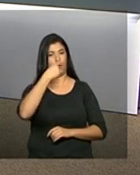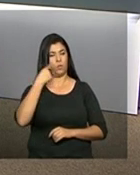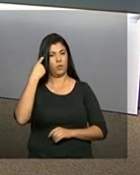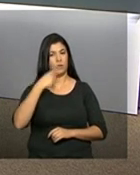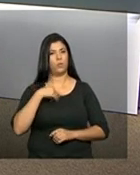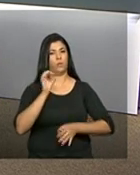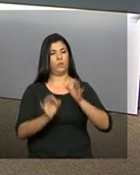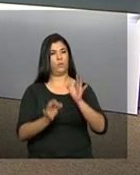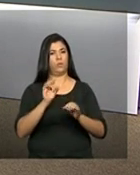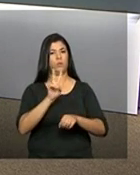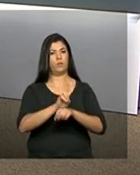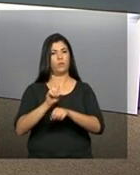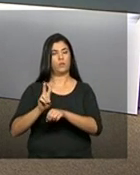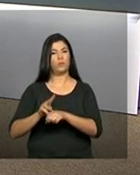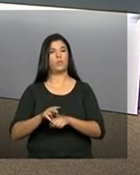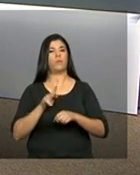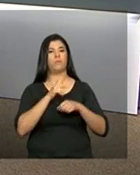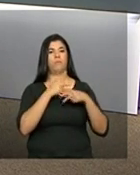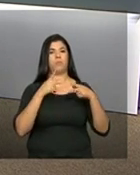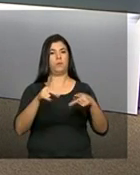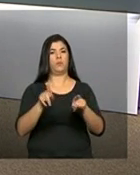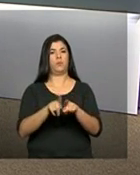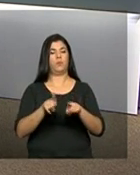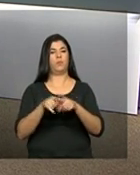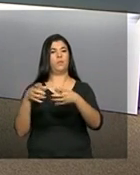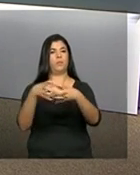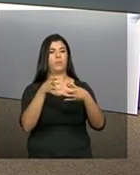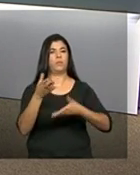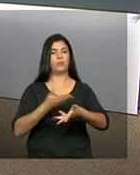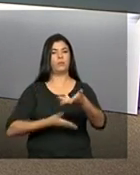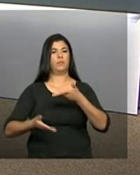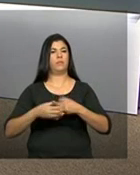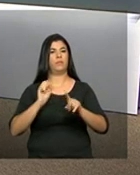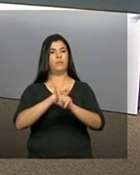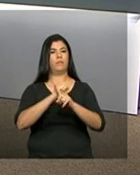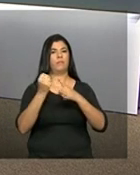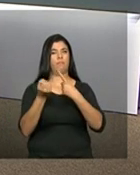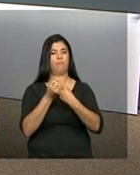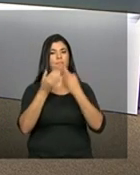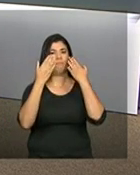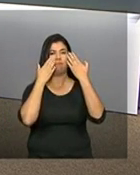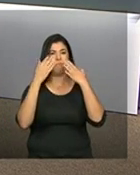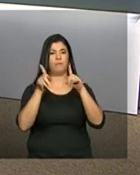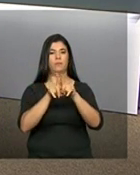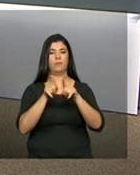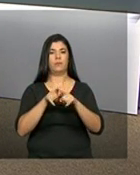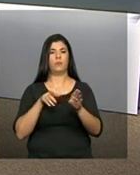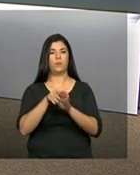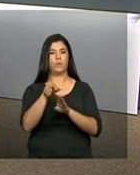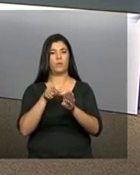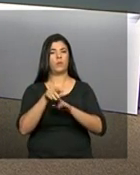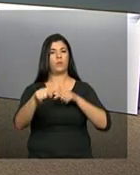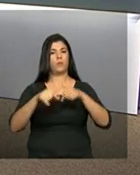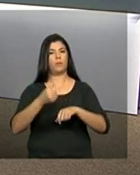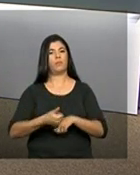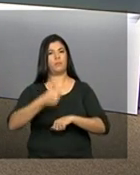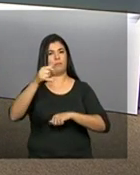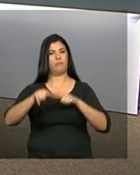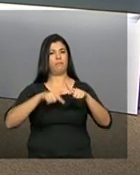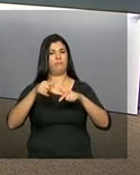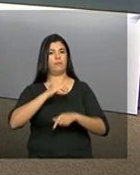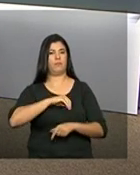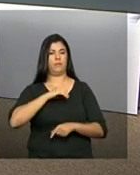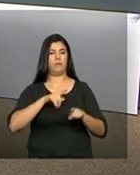horas, juizado, defensoria, promotoria, equipes de atendimento psicossocial e de orientação para emprego e